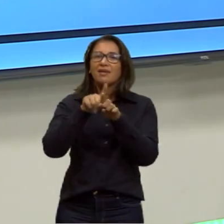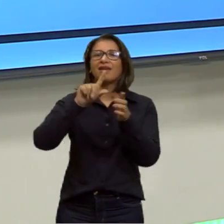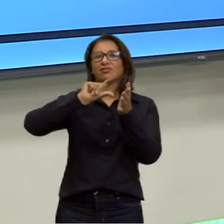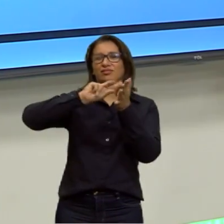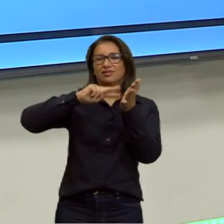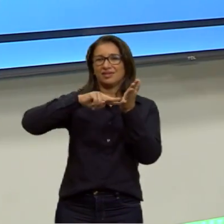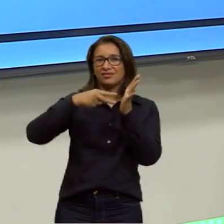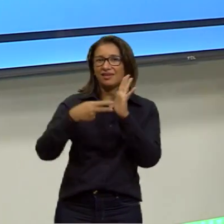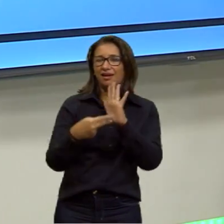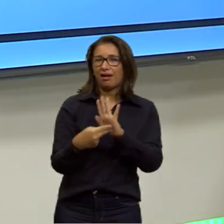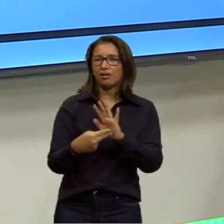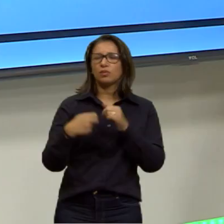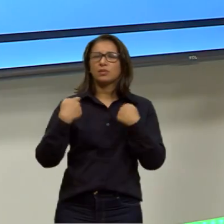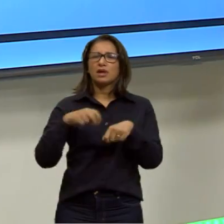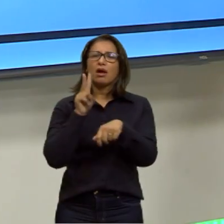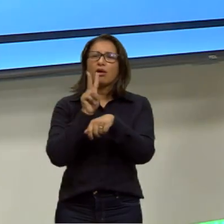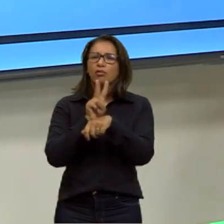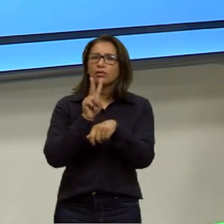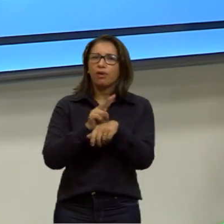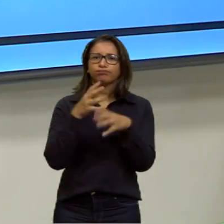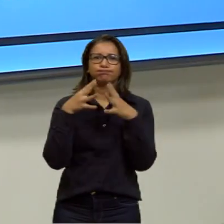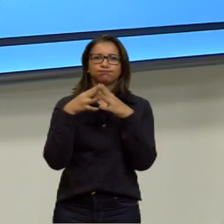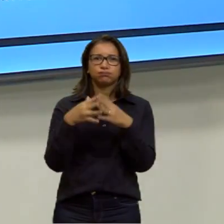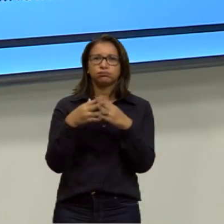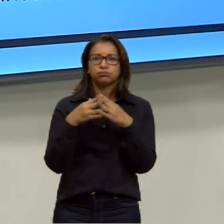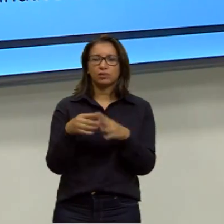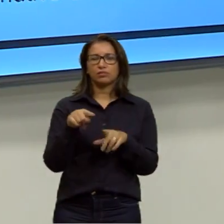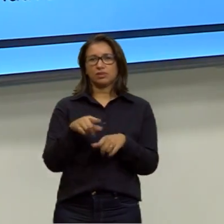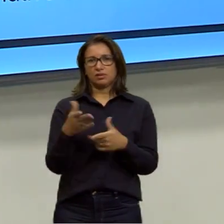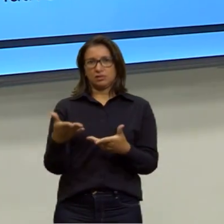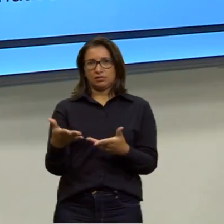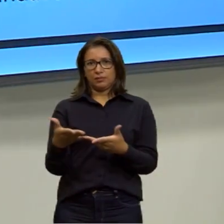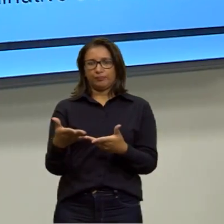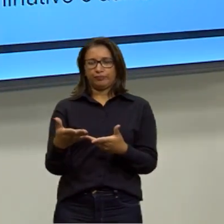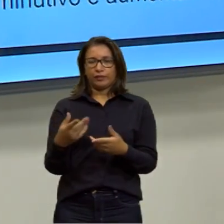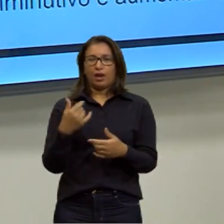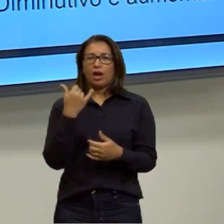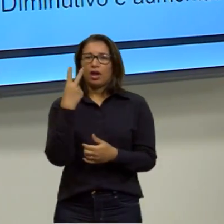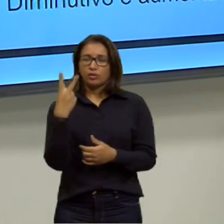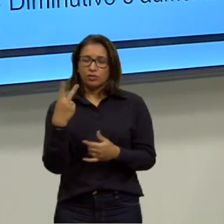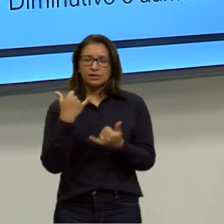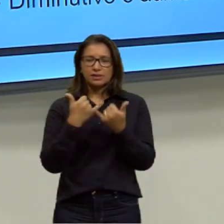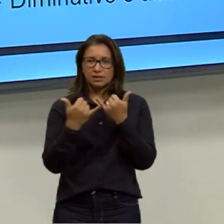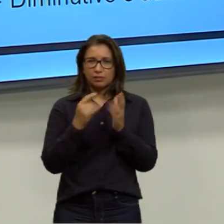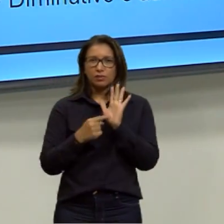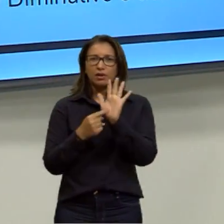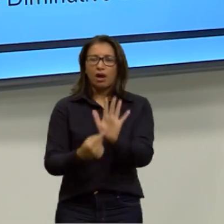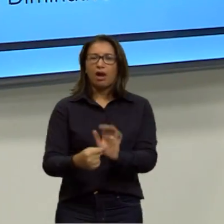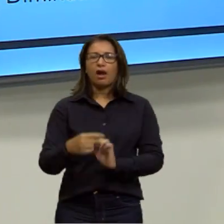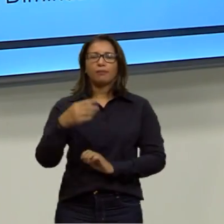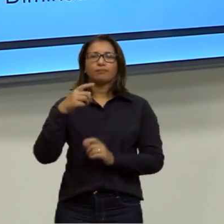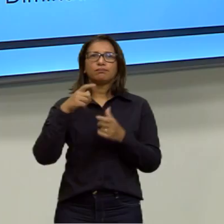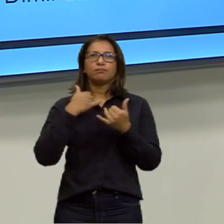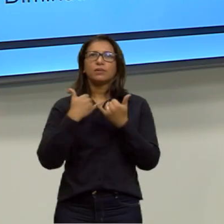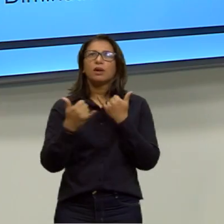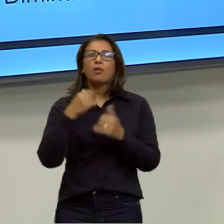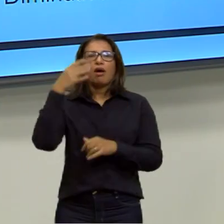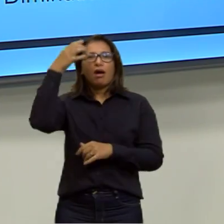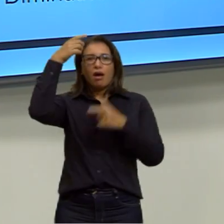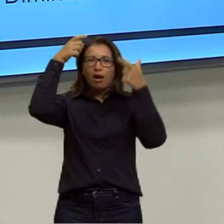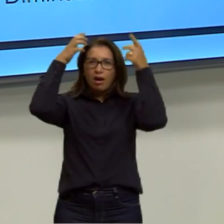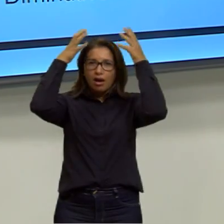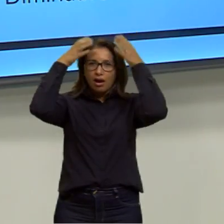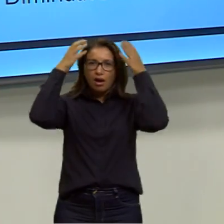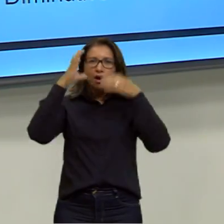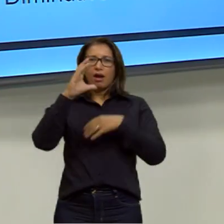a gente tem que tomar cuidado para não se confundir com isso vou dar dois exemplos para vocês cabeça se eu